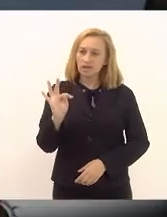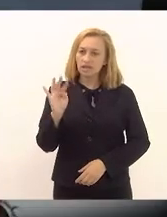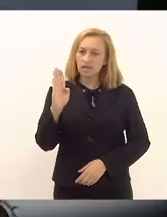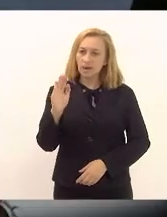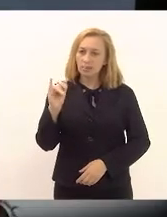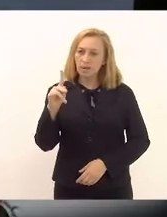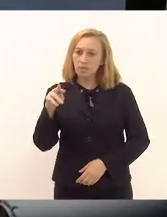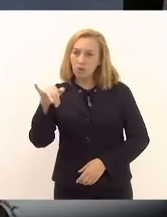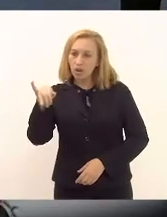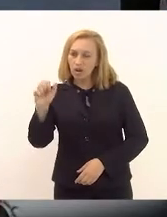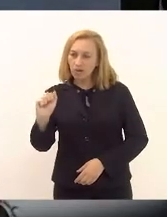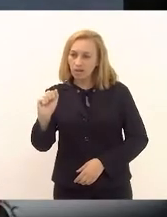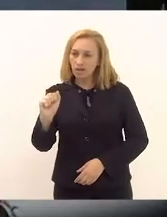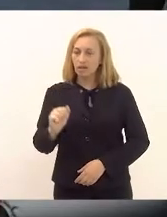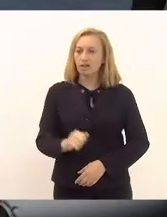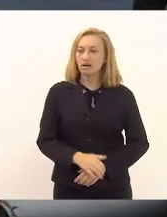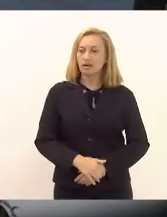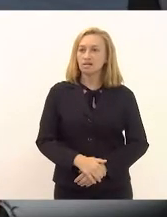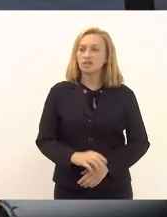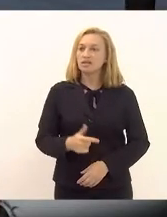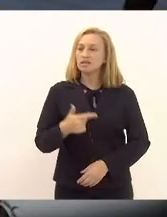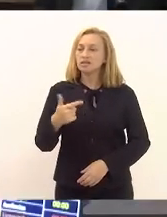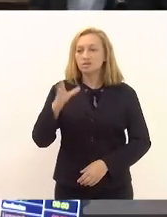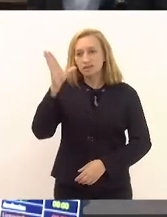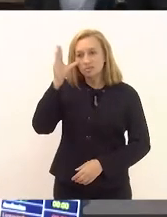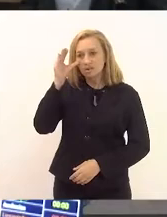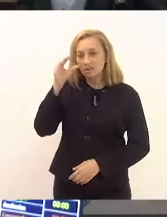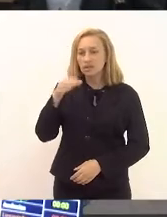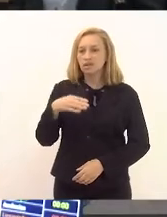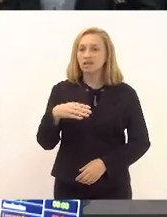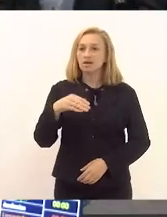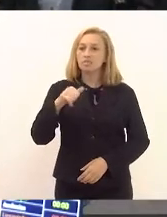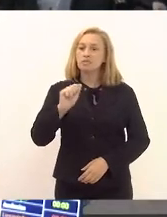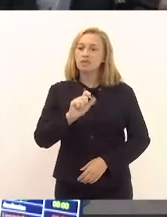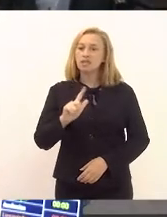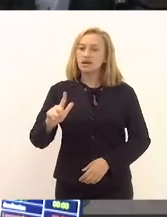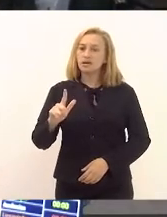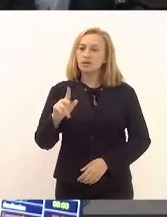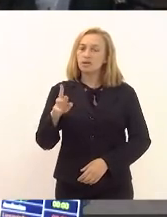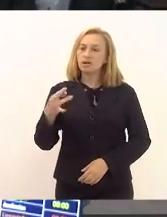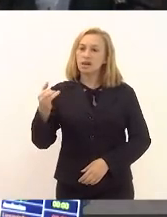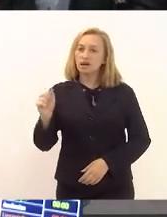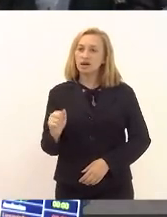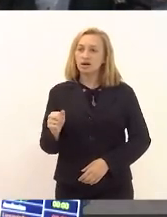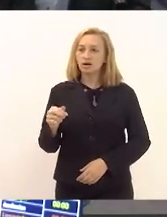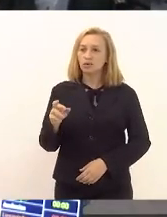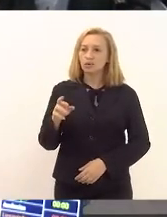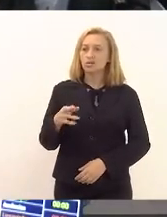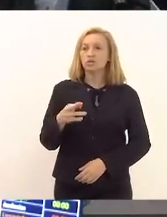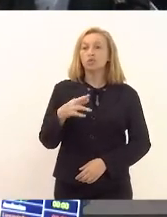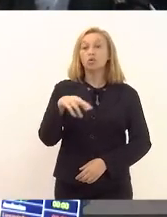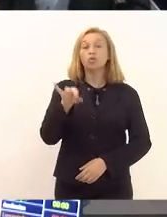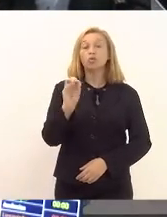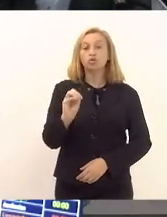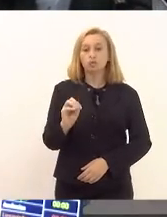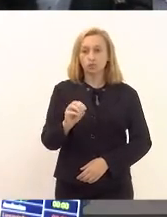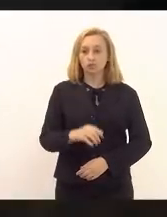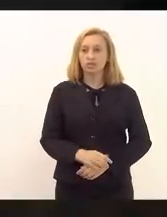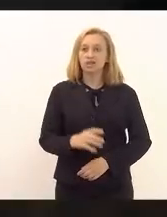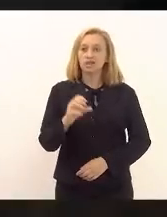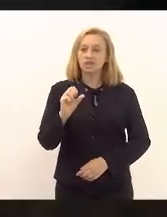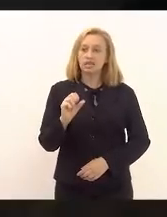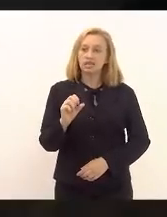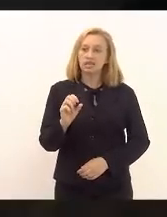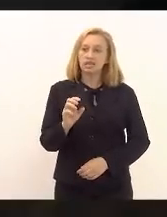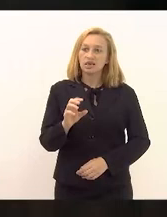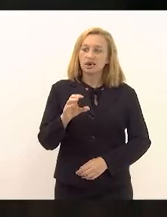Seguramente o nosso deputado aqui está interessado em Miguel Pereira, né? O Bruno, né? Santa Maria, Cachoeira